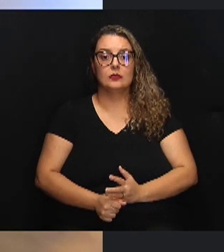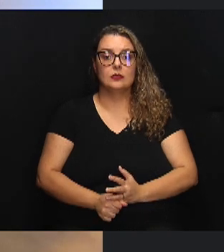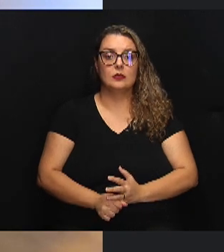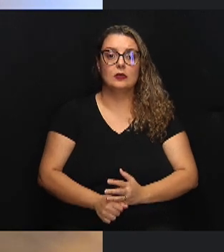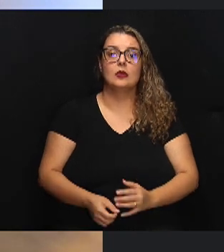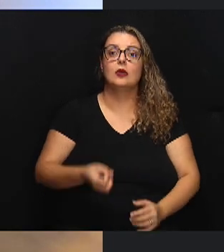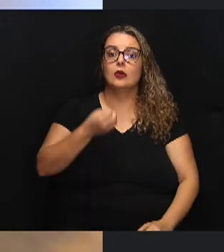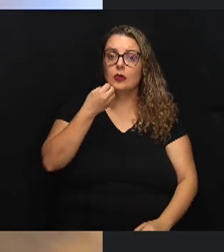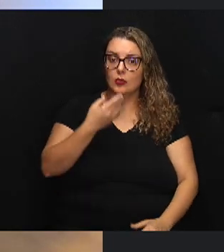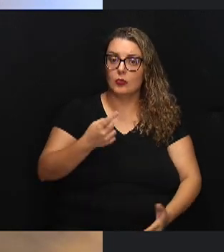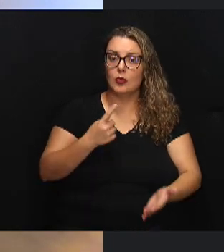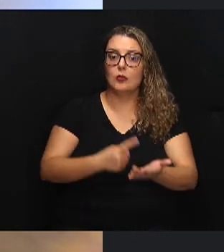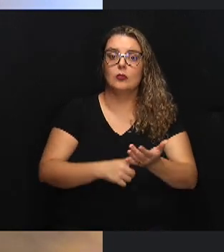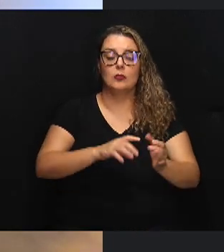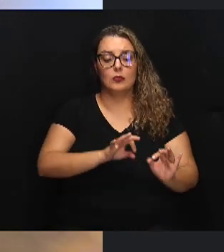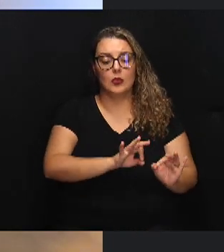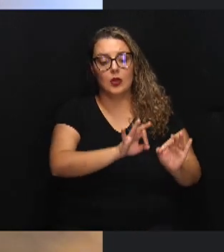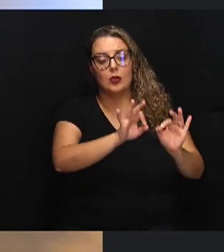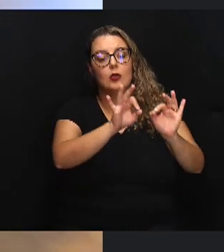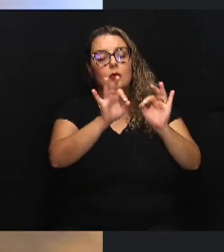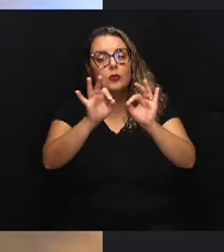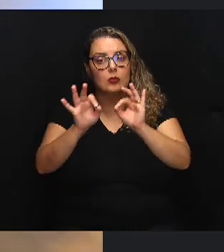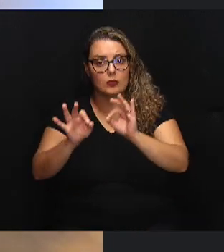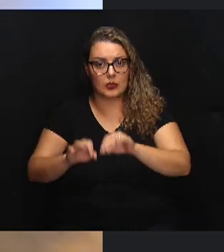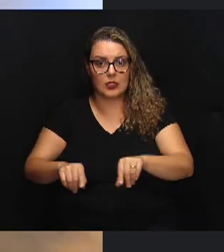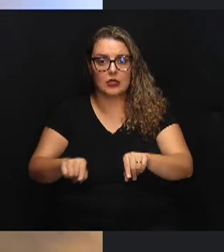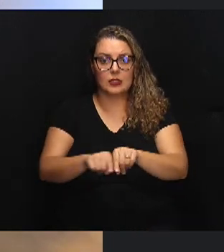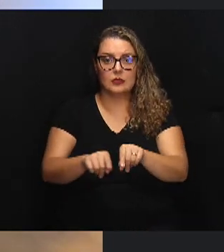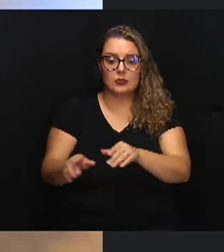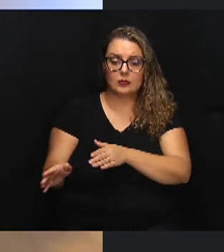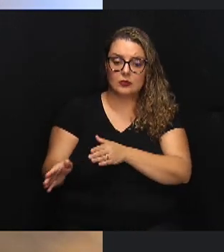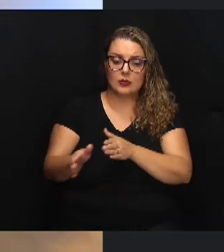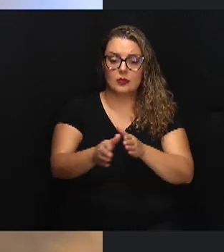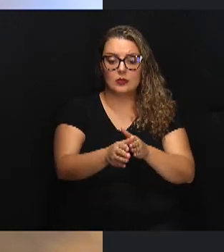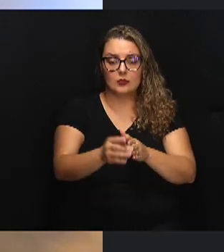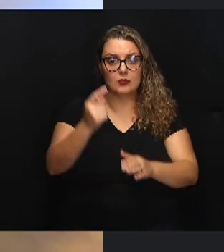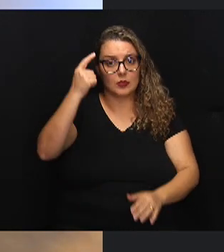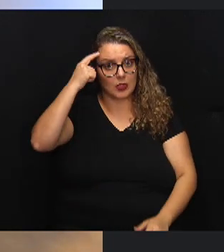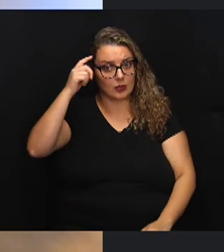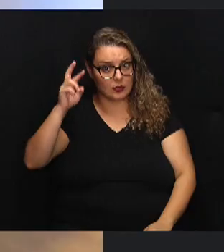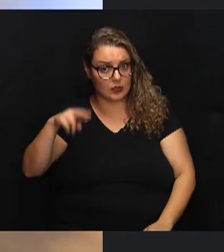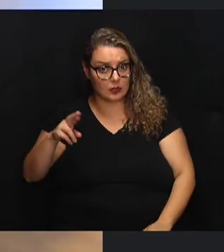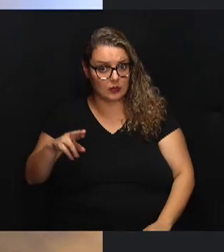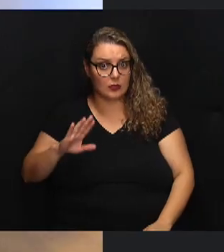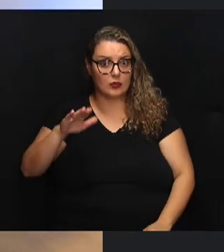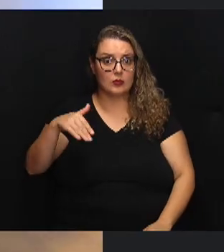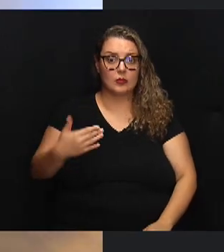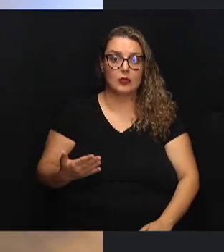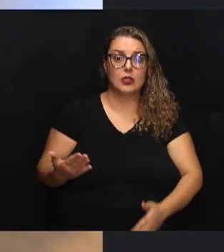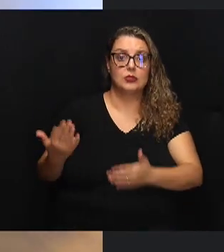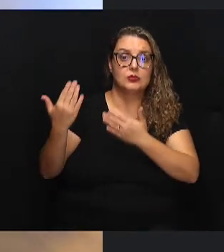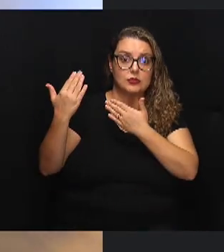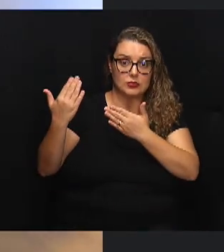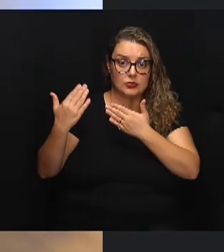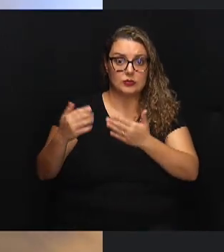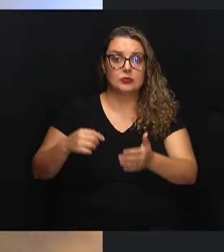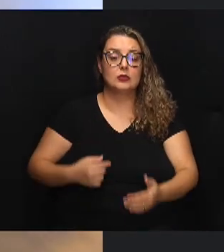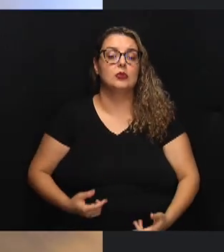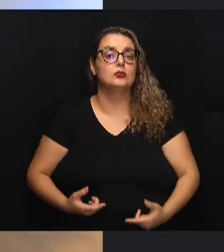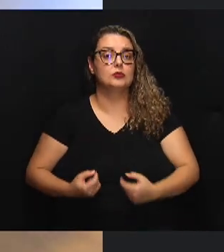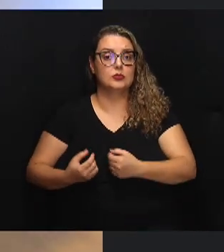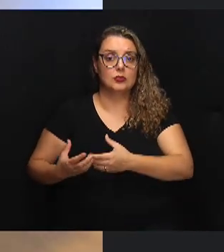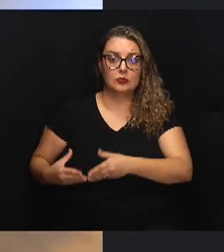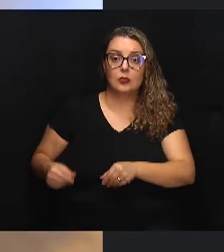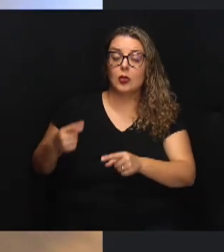para acompanhamento e também para direcionar o nosso raciocínio quando a gente já suspeita de um câncer de pâncreas.